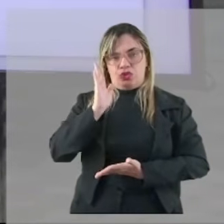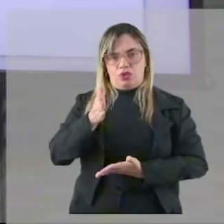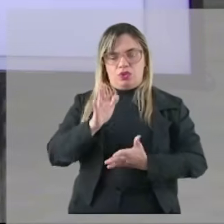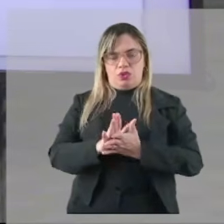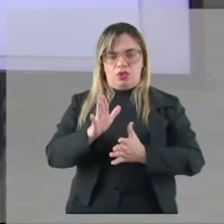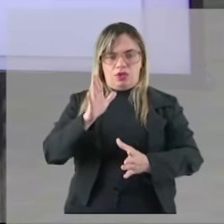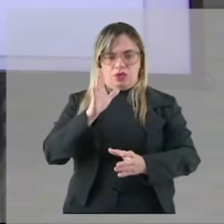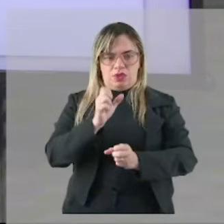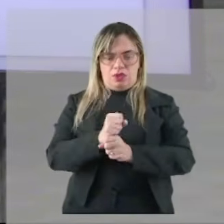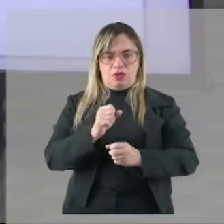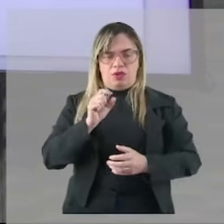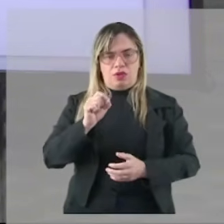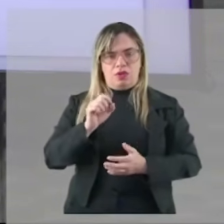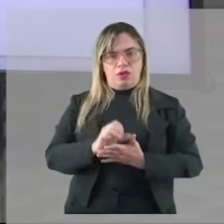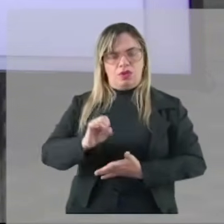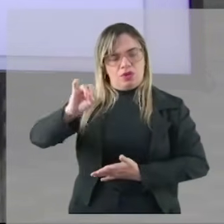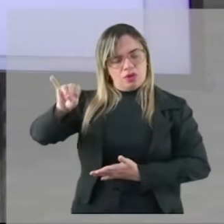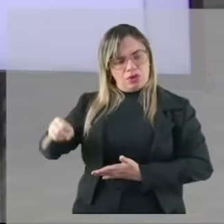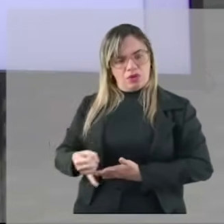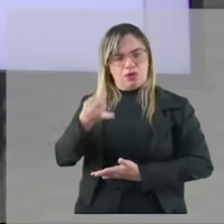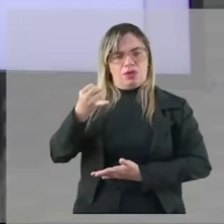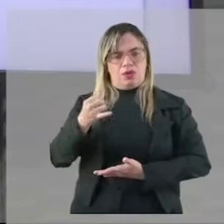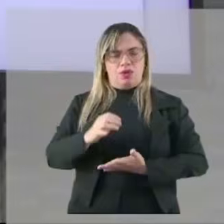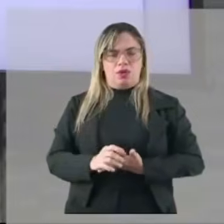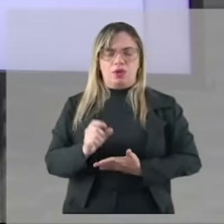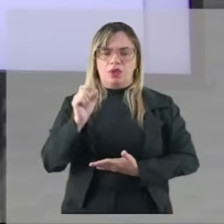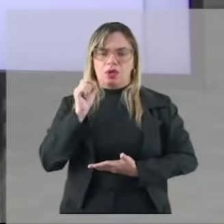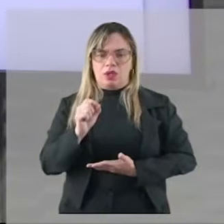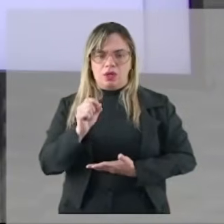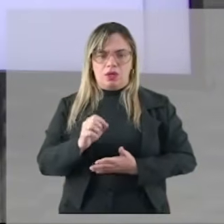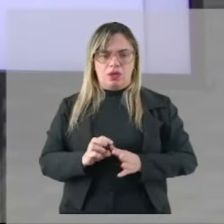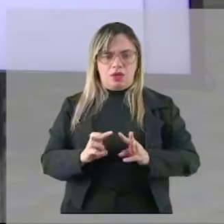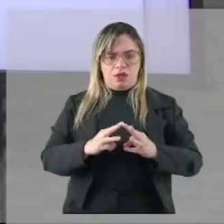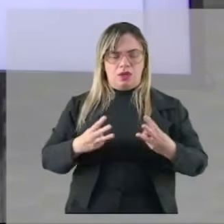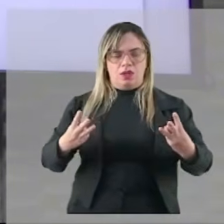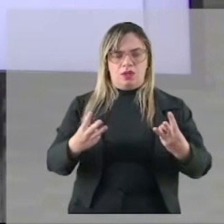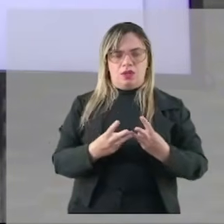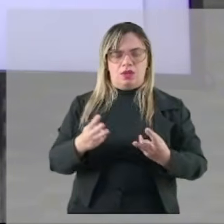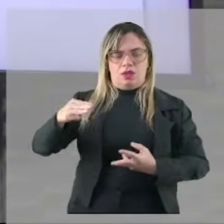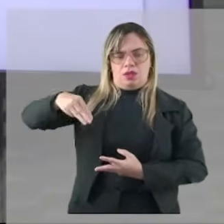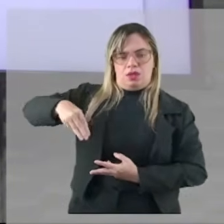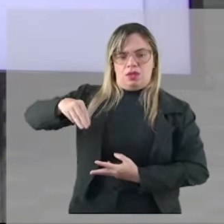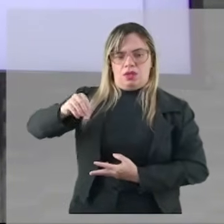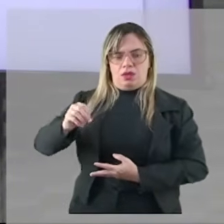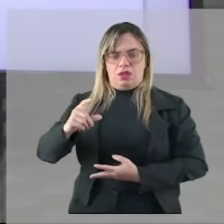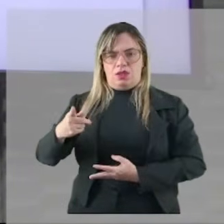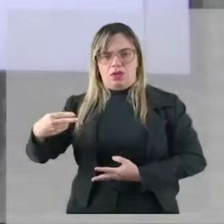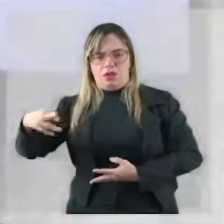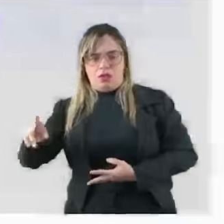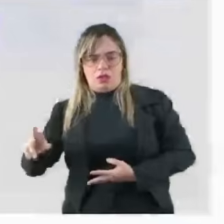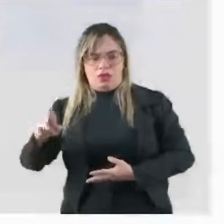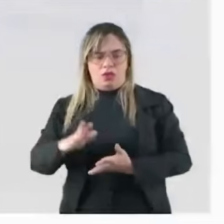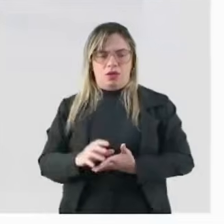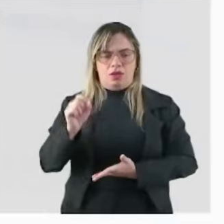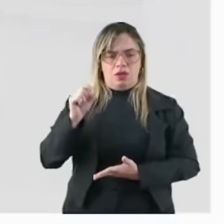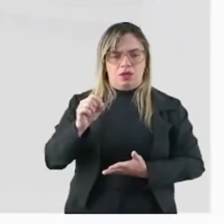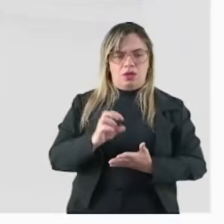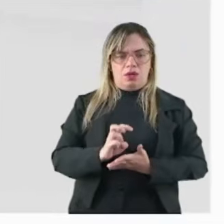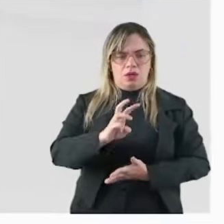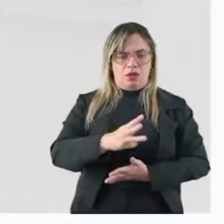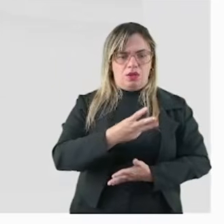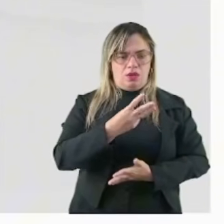então vamos aproveitar o que nós já temos, né? Ó, a massa molar nós já havíamos calculado, que é